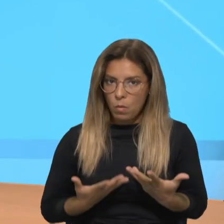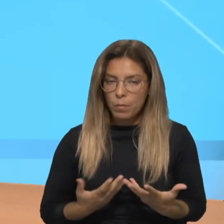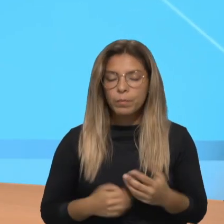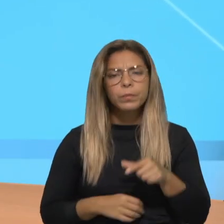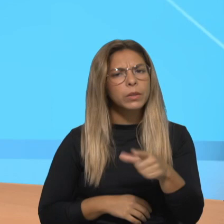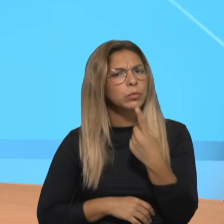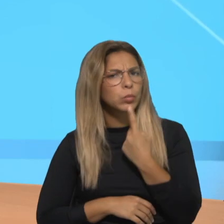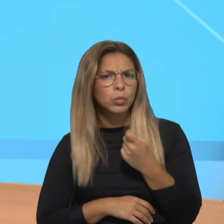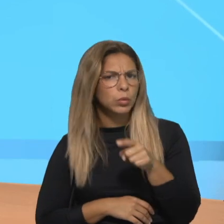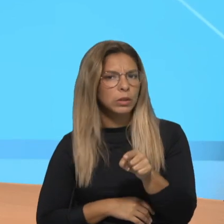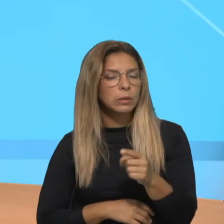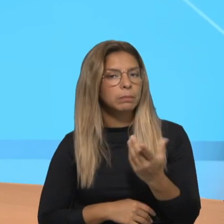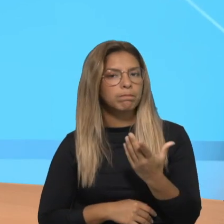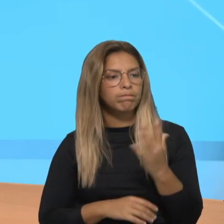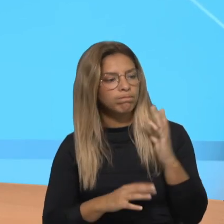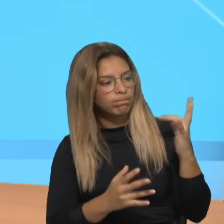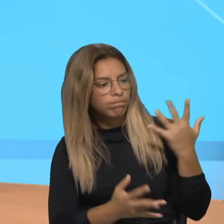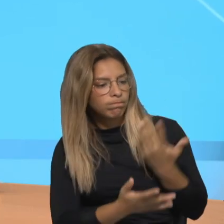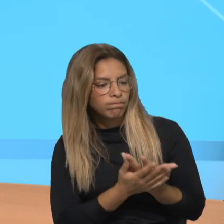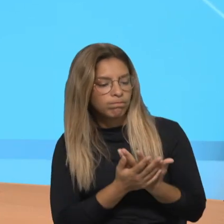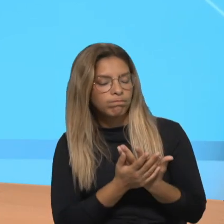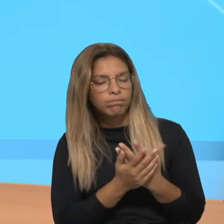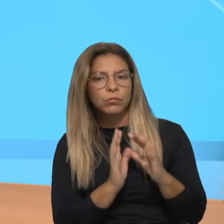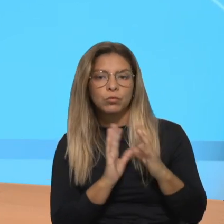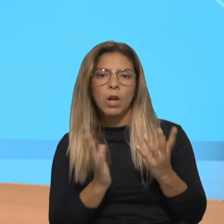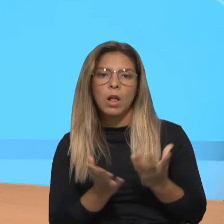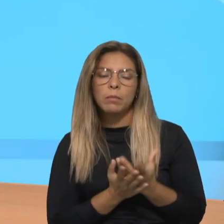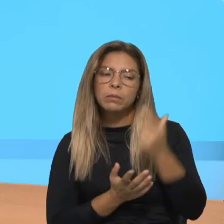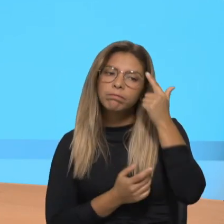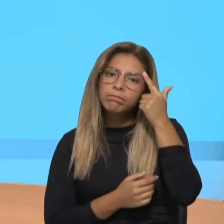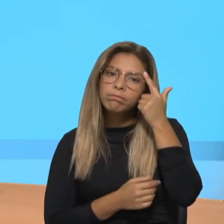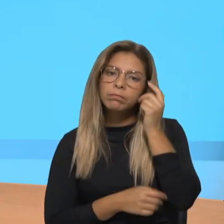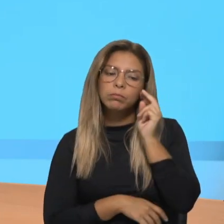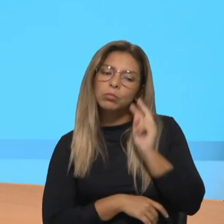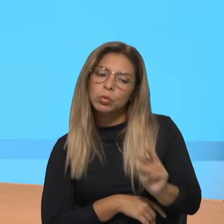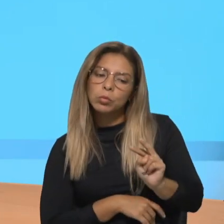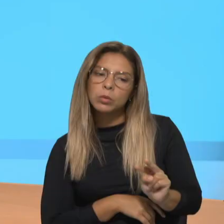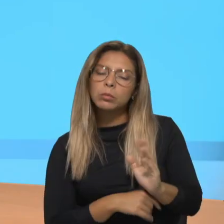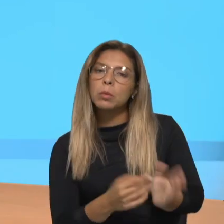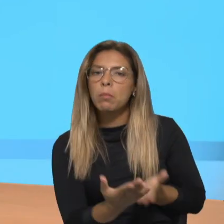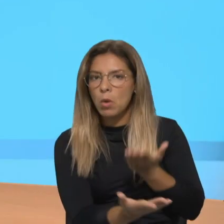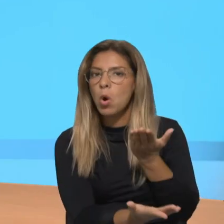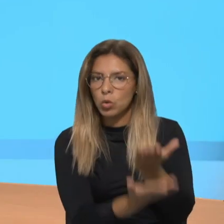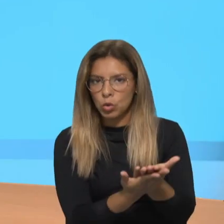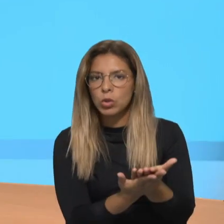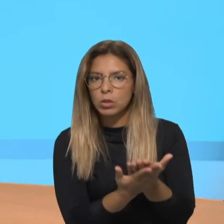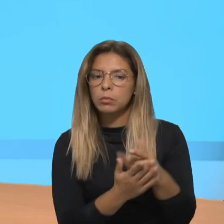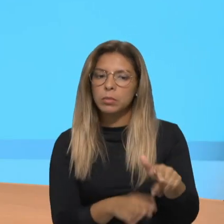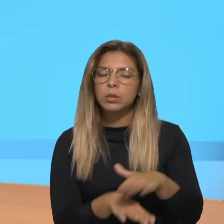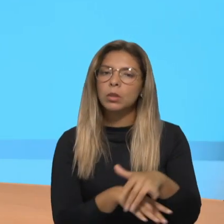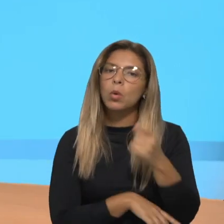diagnóstico presidiu e levou a que o Secretariado da Liturgia propusesse, de facto, a realização destes cursos